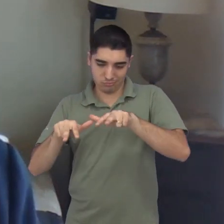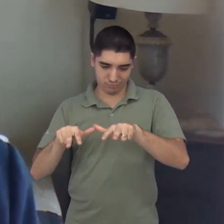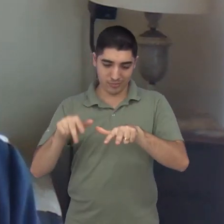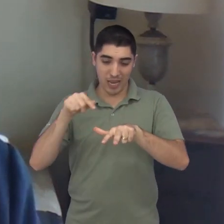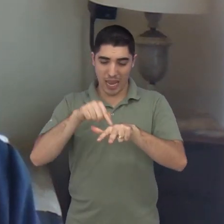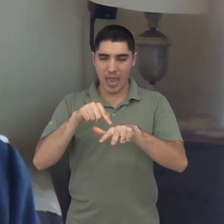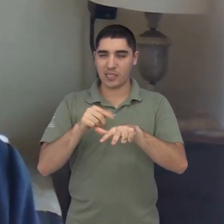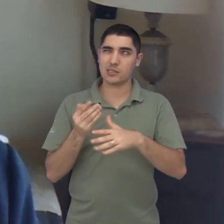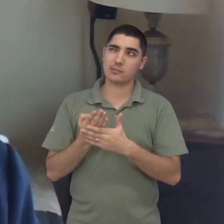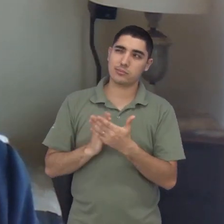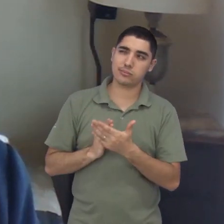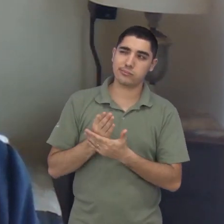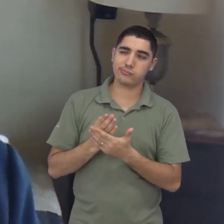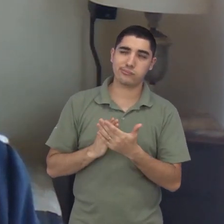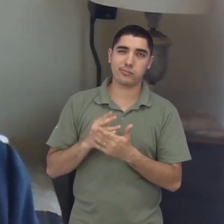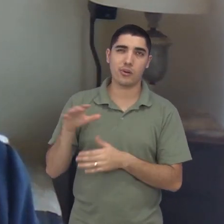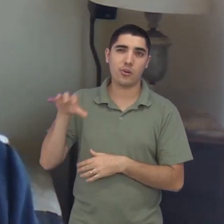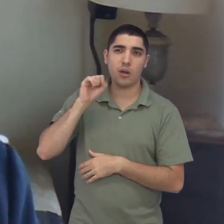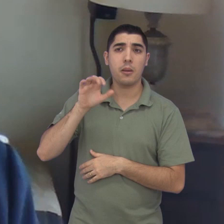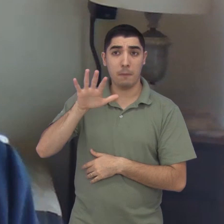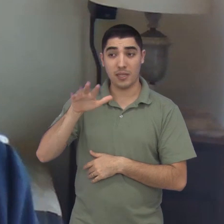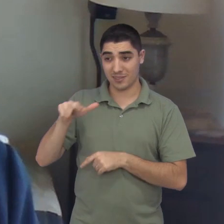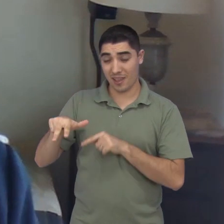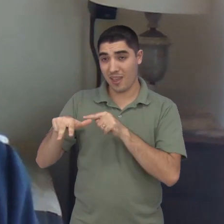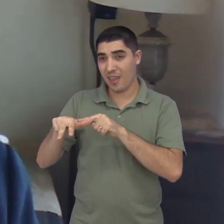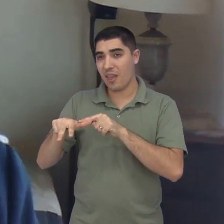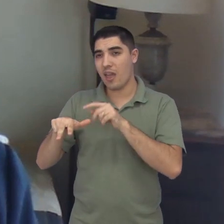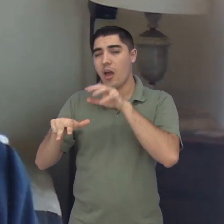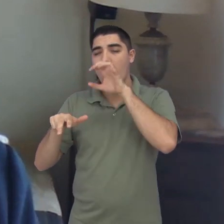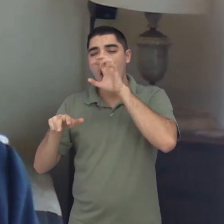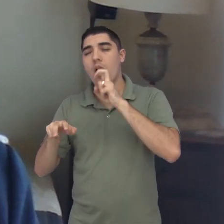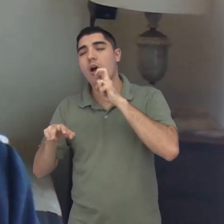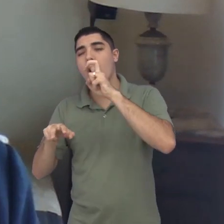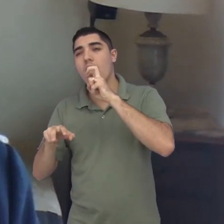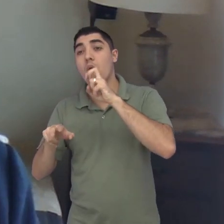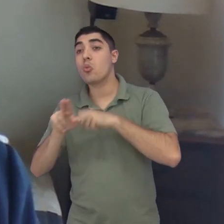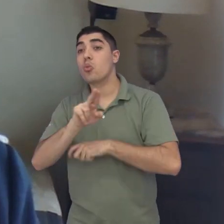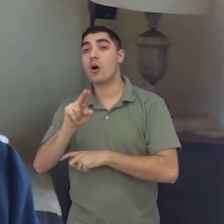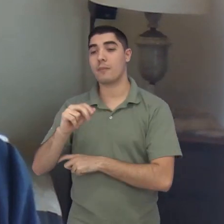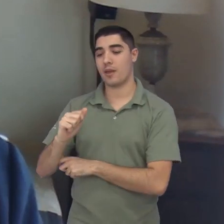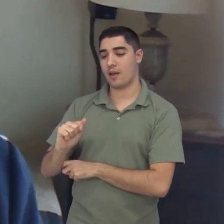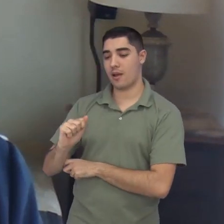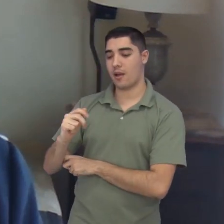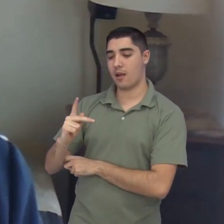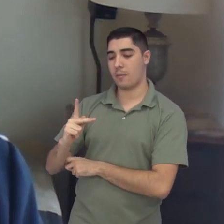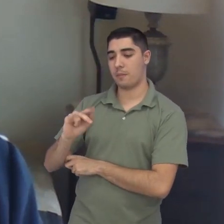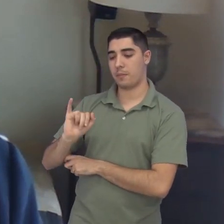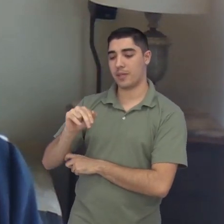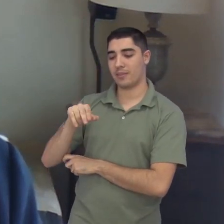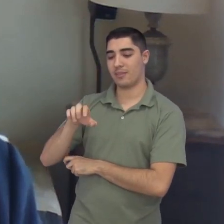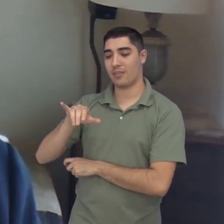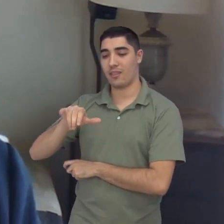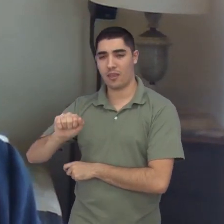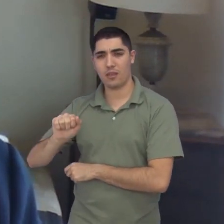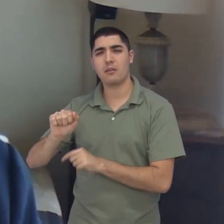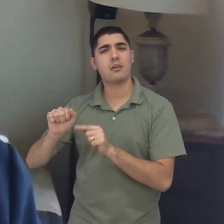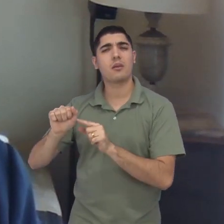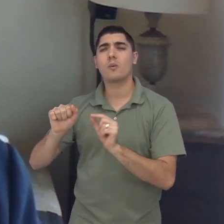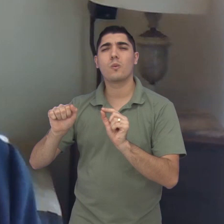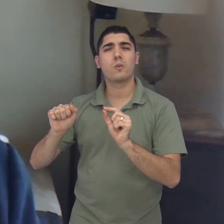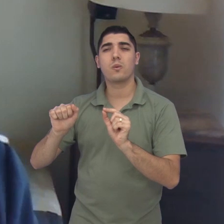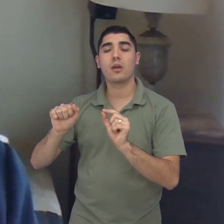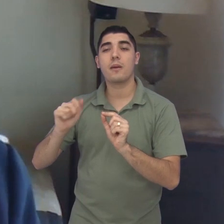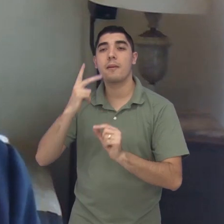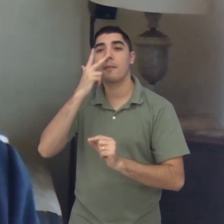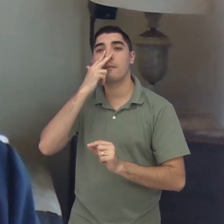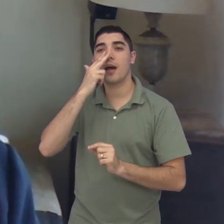bem. Agora, o problema, na verdade, não é o ronco, é a apneia, né? O que é a apneia? É parar de